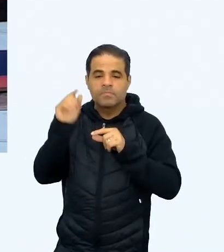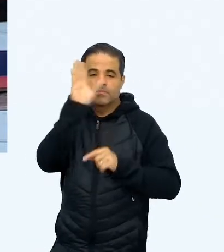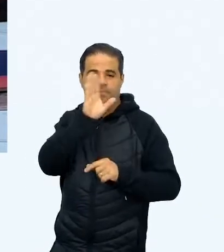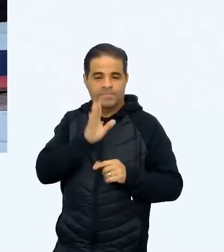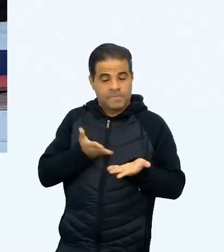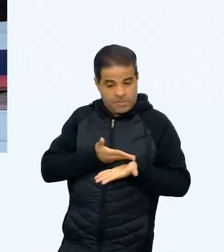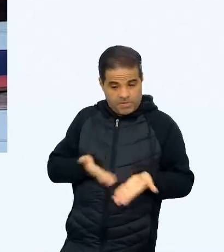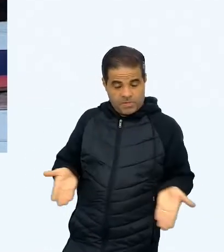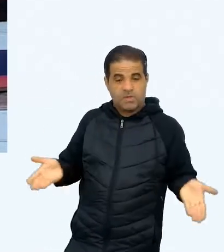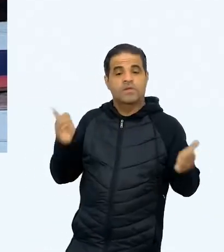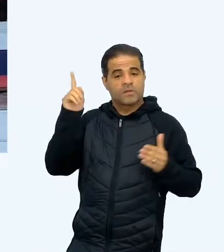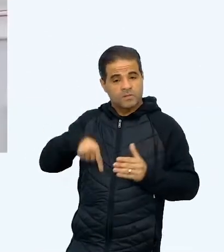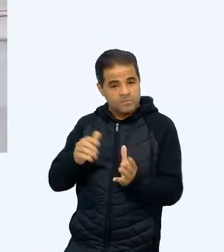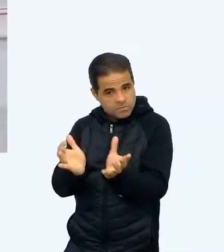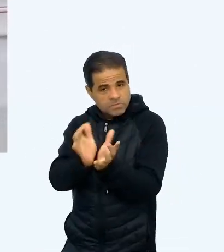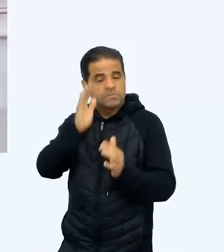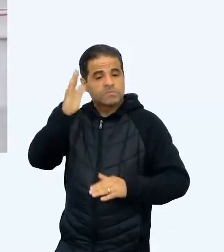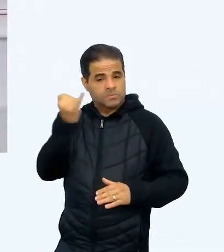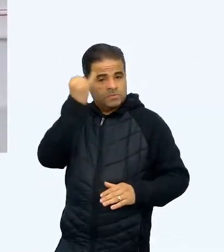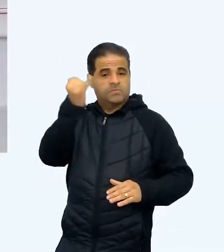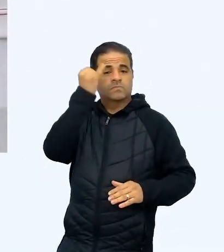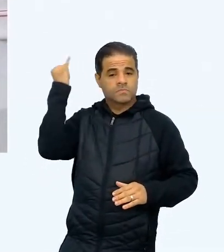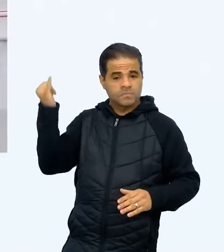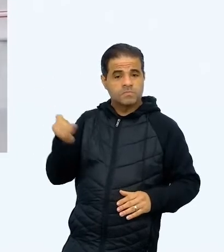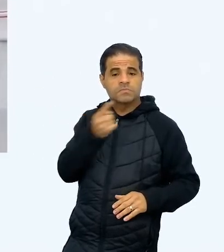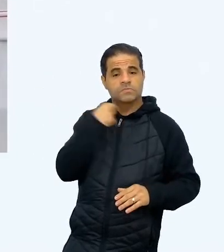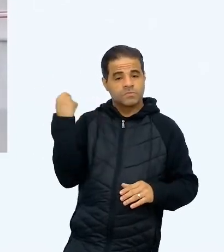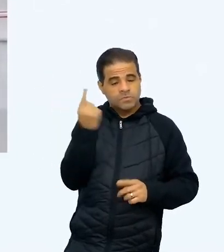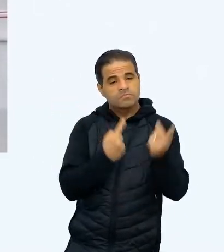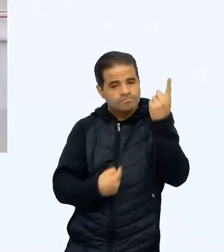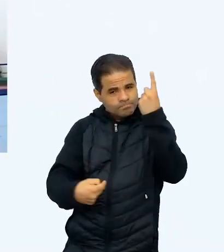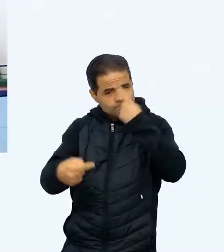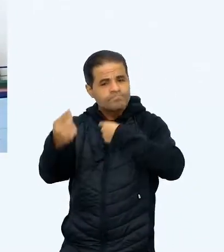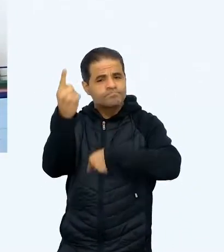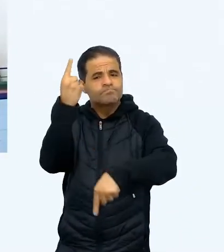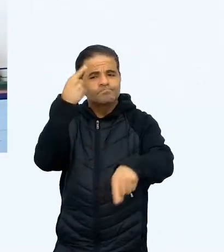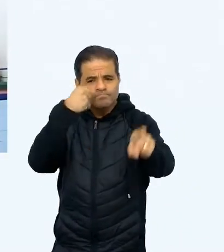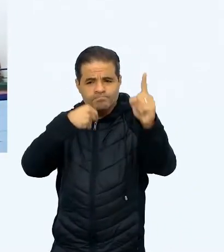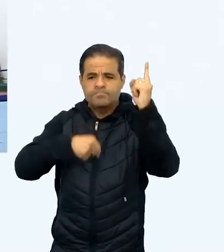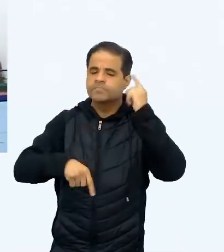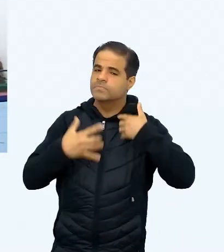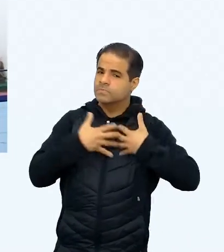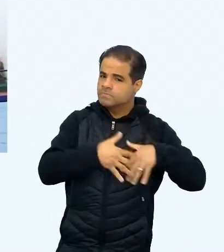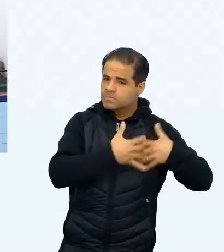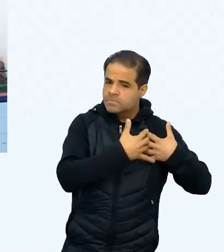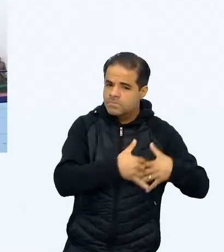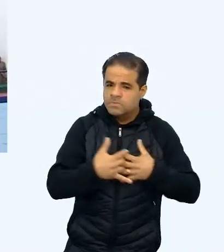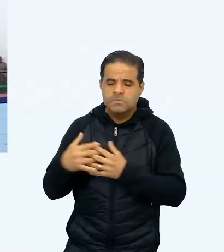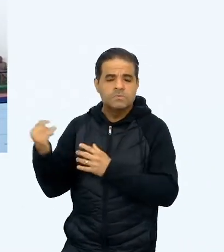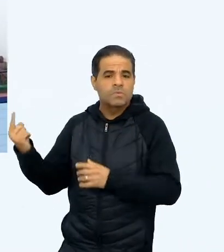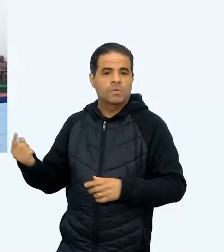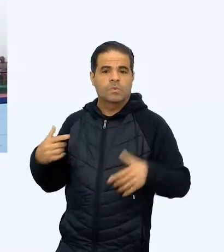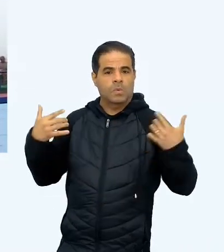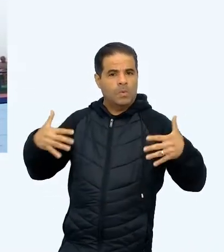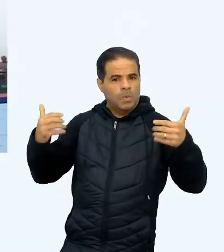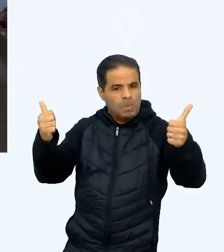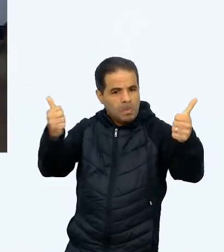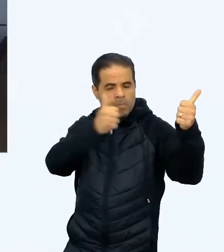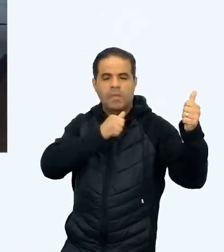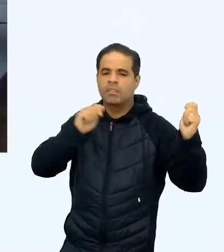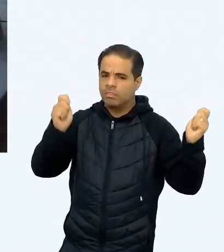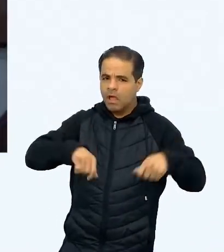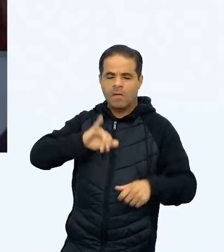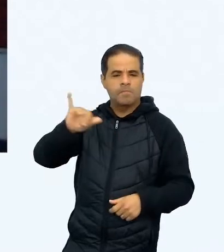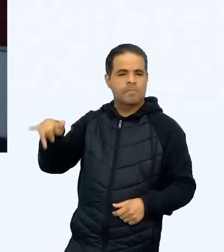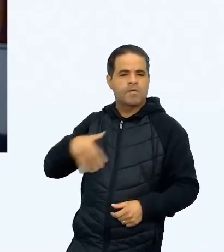Hermínio Nascimento foi muito importante, né, para a nossa evolução, os equipamentos de primeira, então a gente conseguiu aproveitar